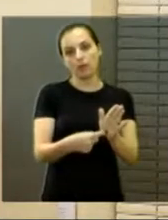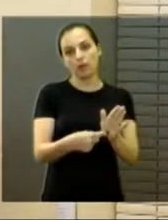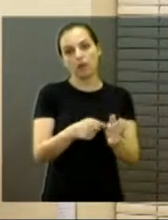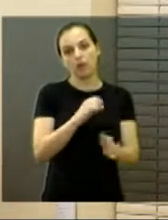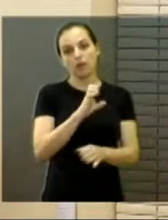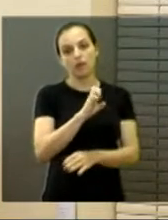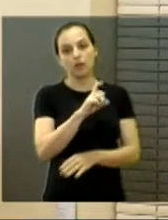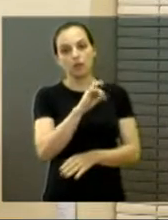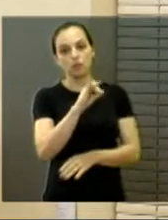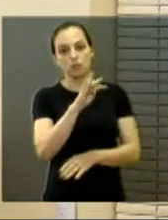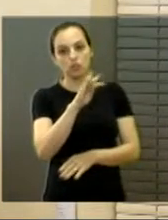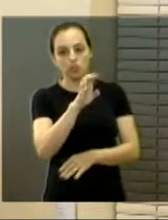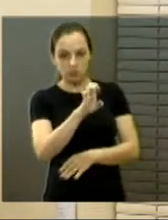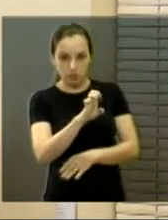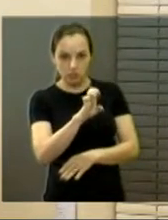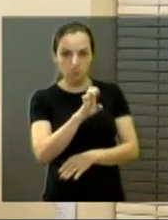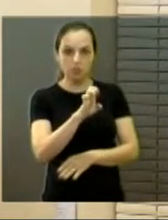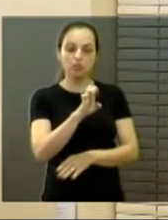Edith finalmente